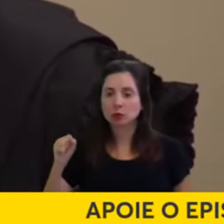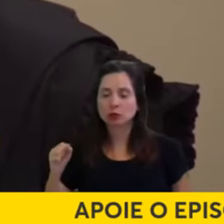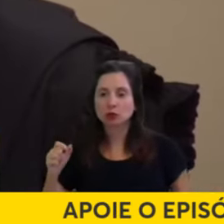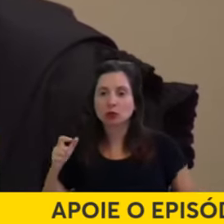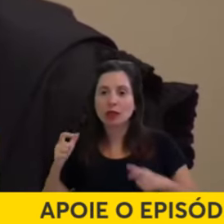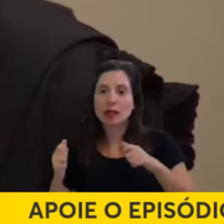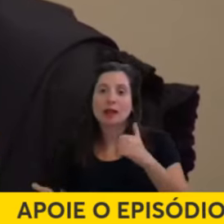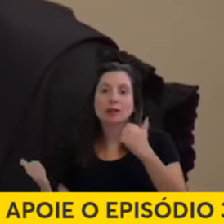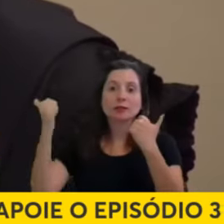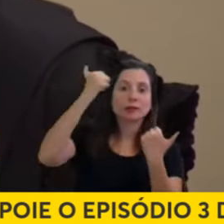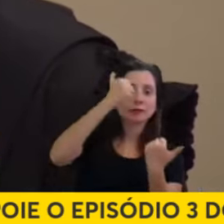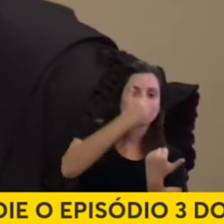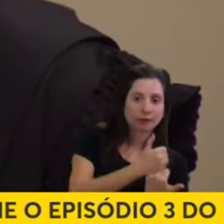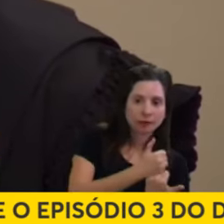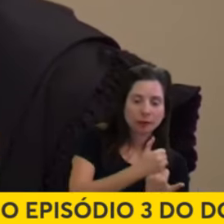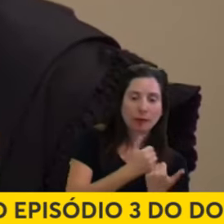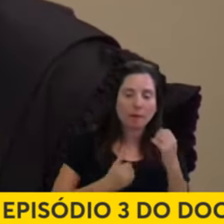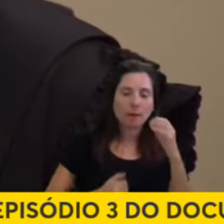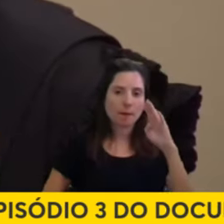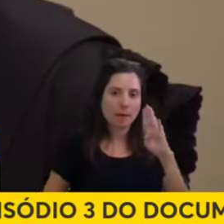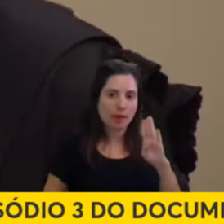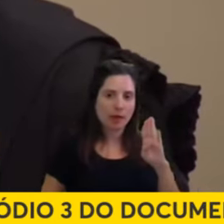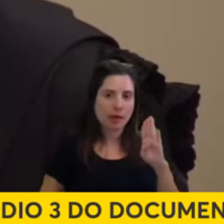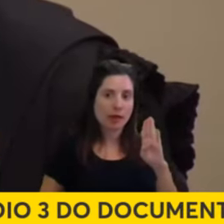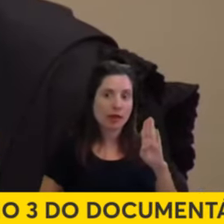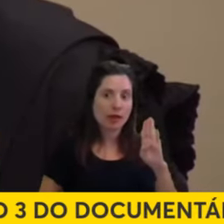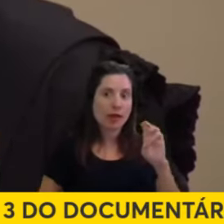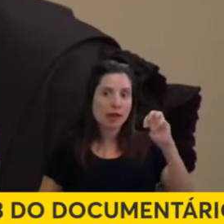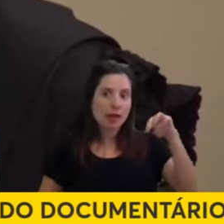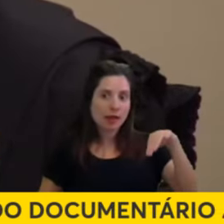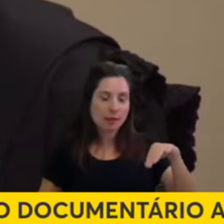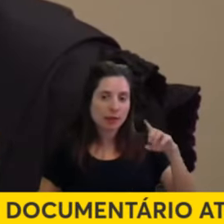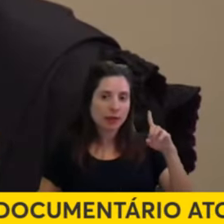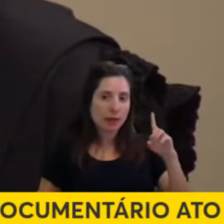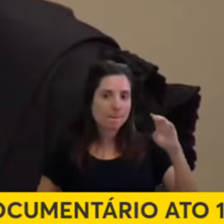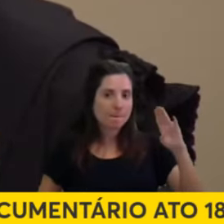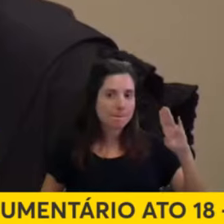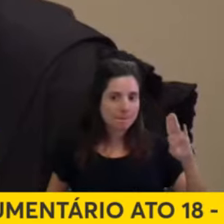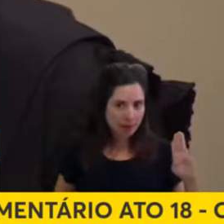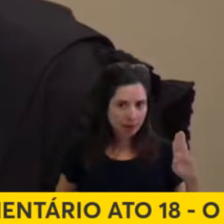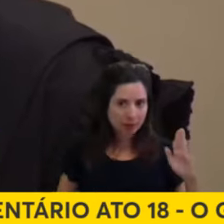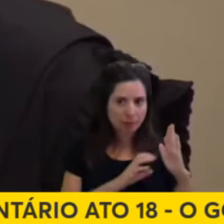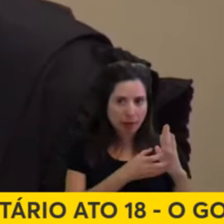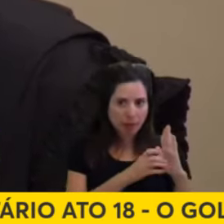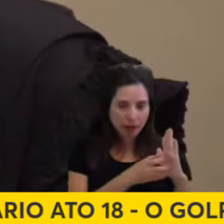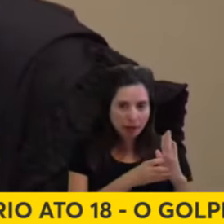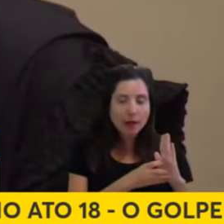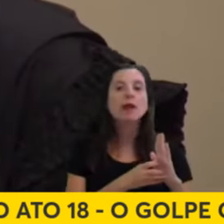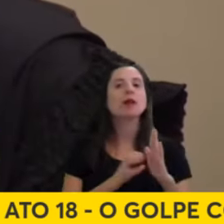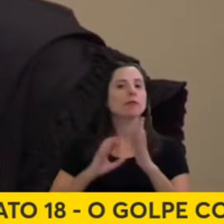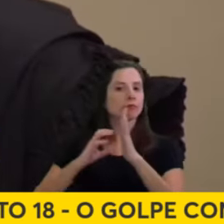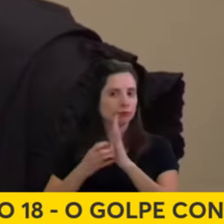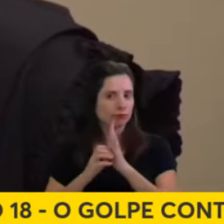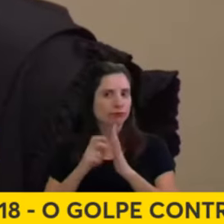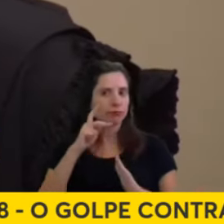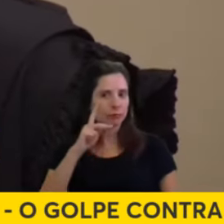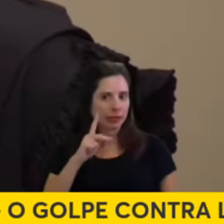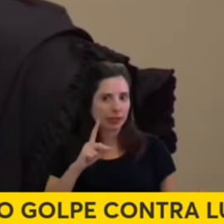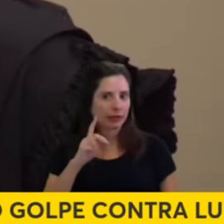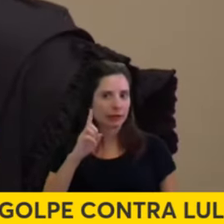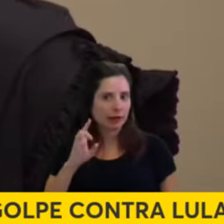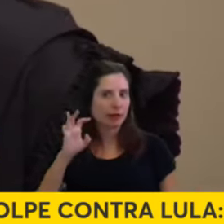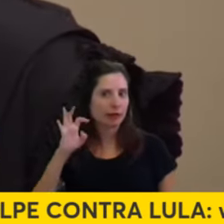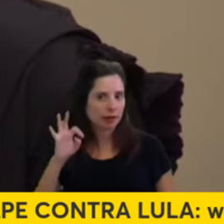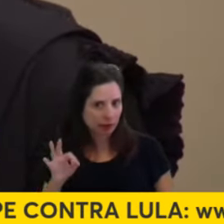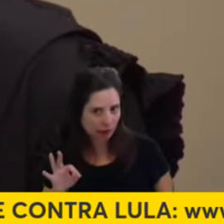um pequeno partido PMDB à época o que não foi adiante por inação do por impugnação do PDT envolvendo o fato de ser de